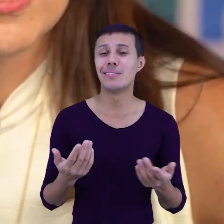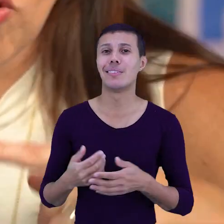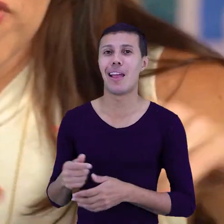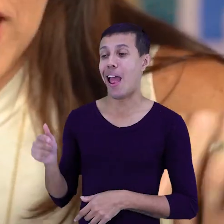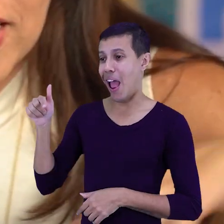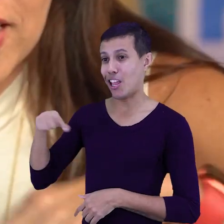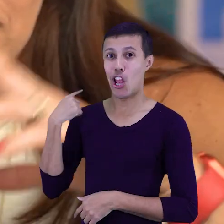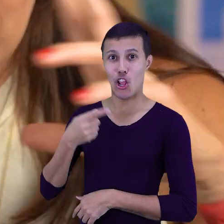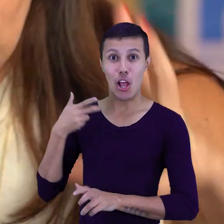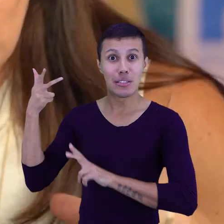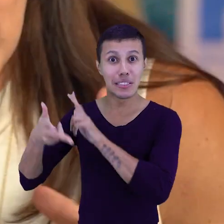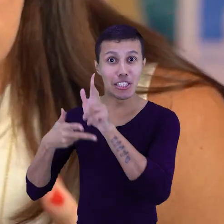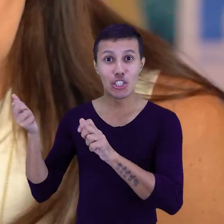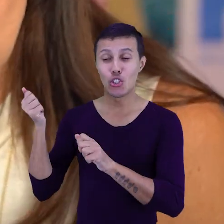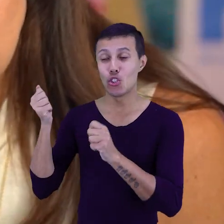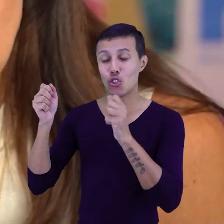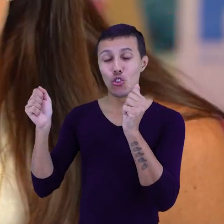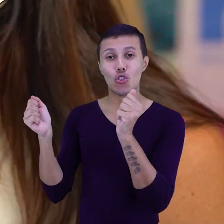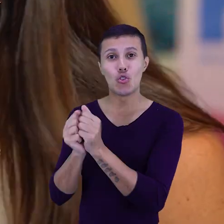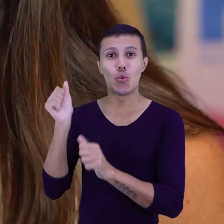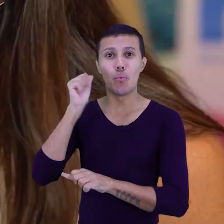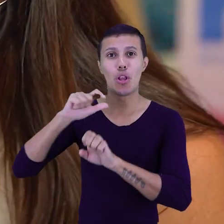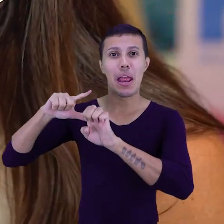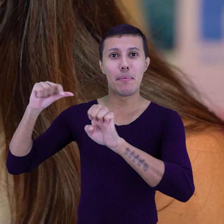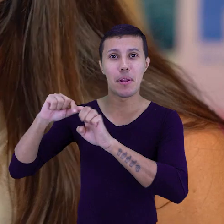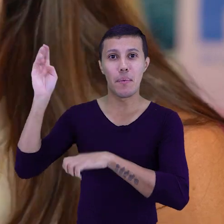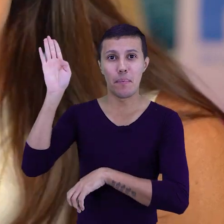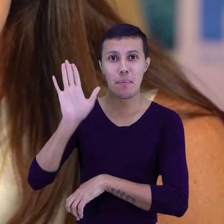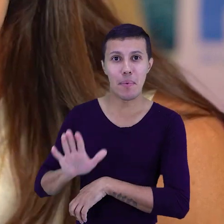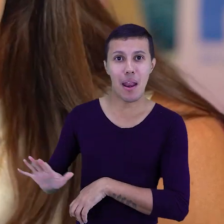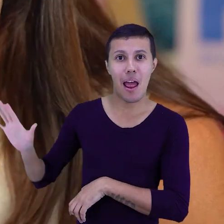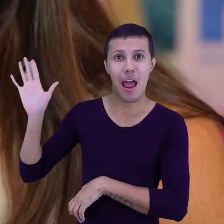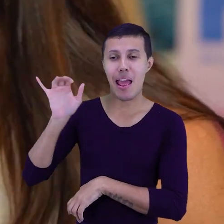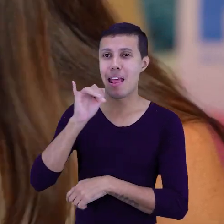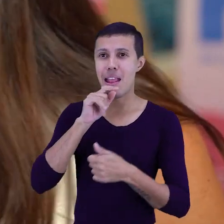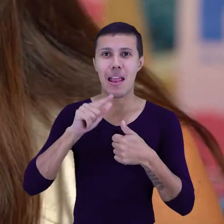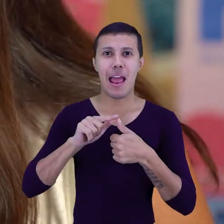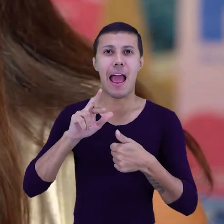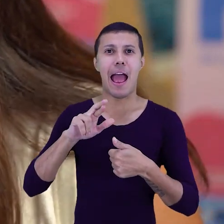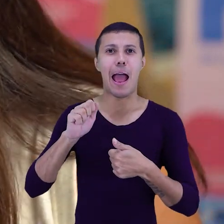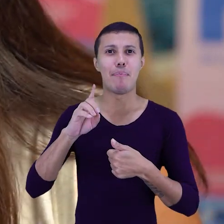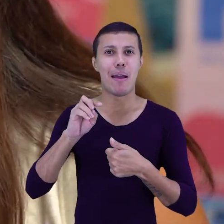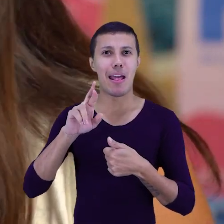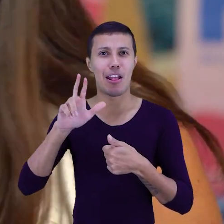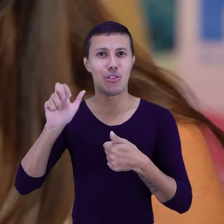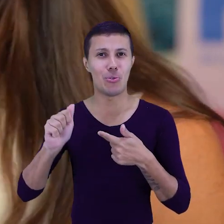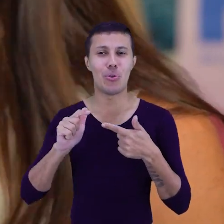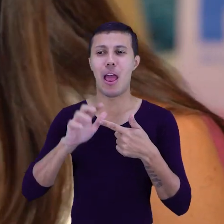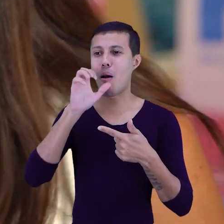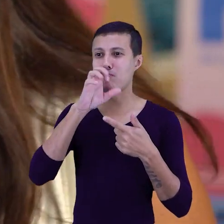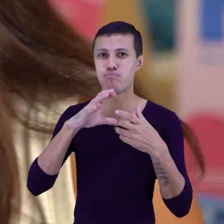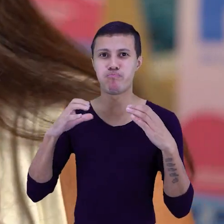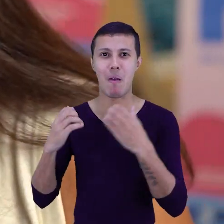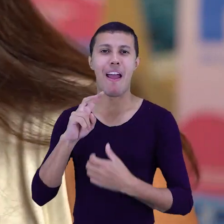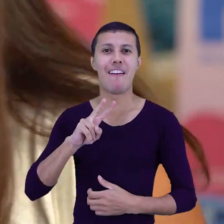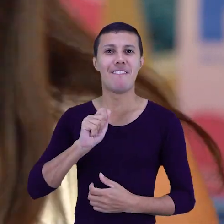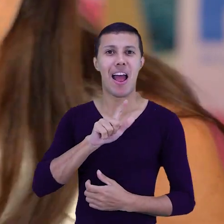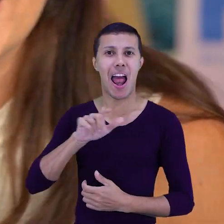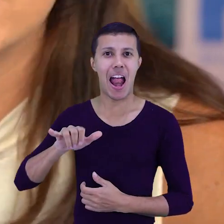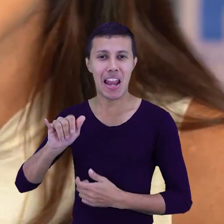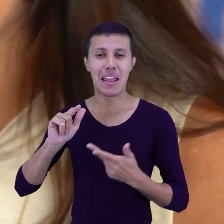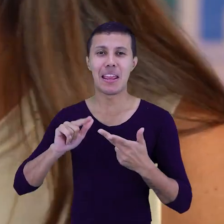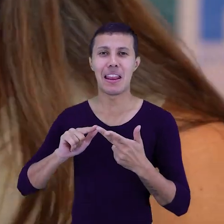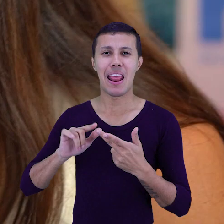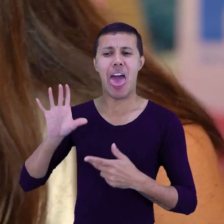aí nessas conversas aqui que a gente está tendo com as empreendedoras do Brasil inteiro, já surgiu a Rapadura Valley, o Jerimum